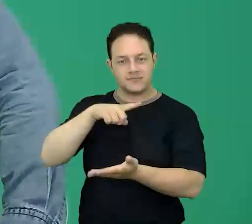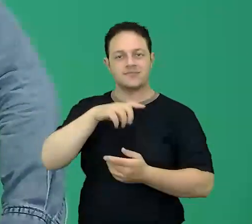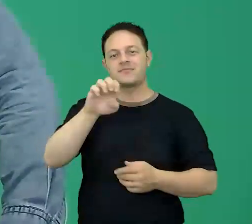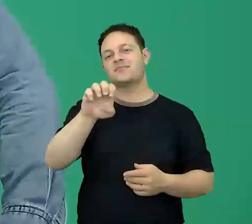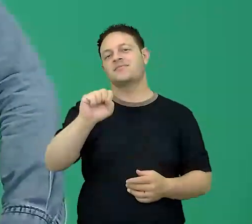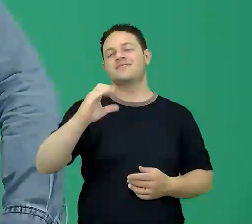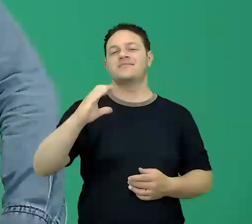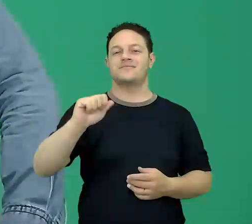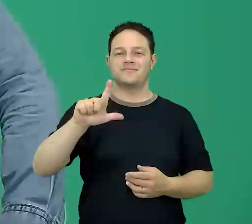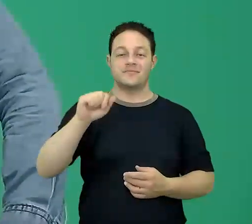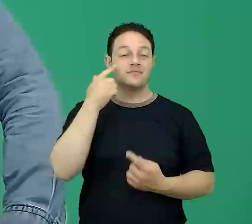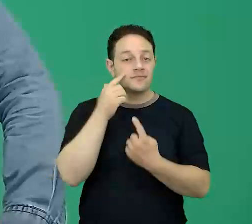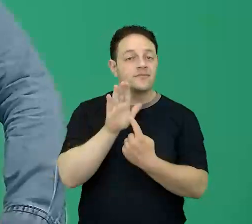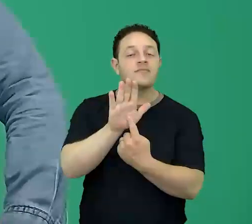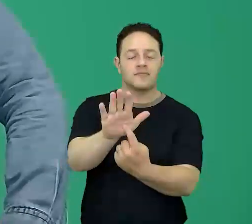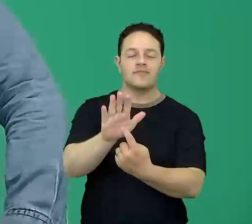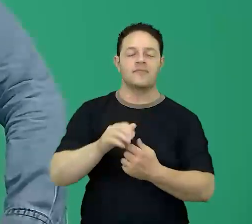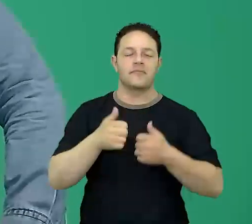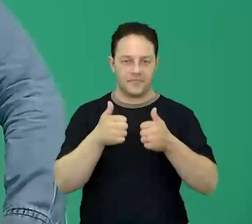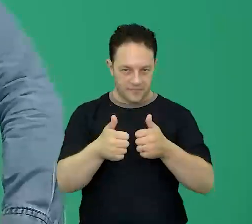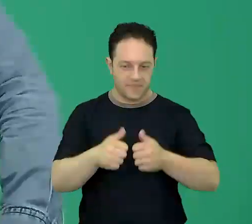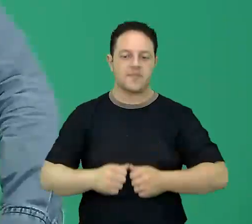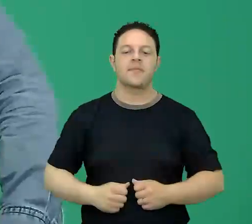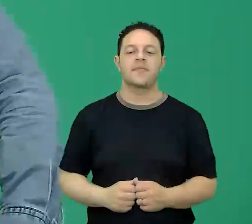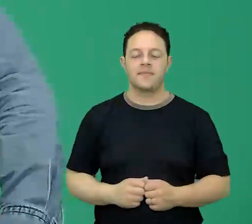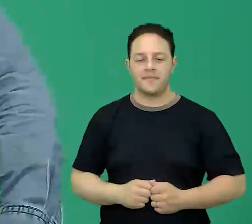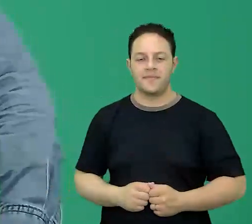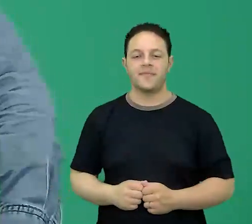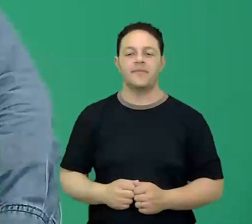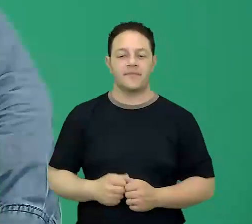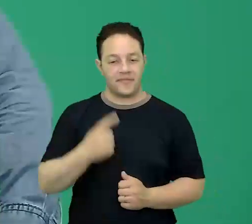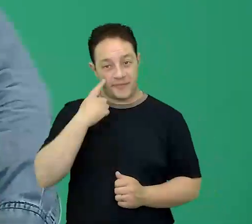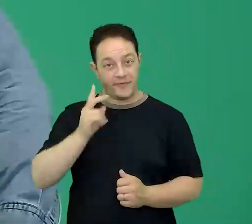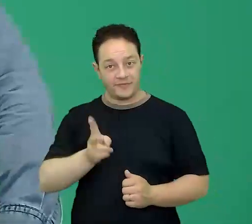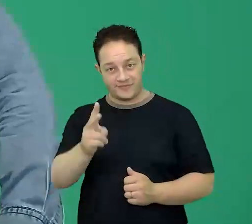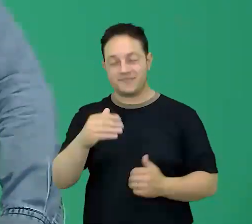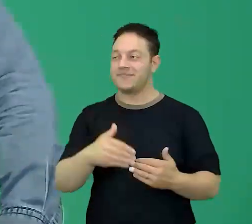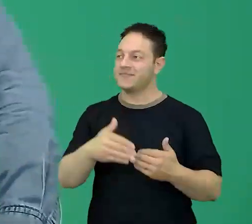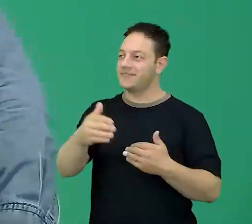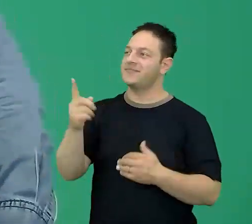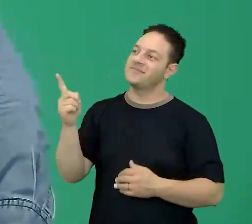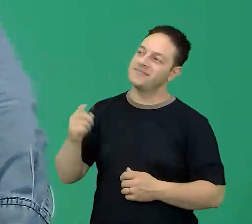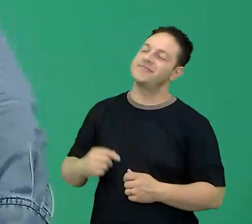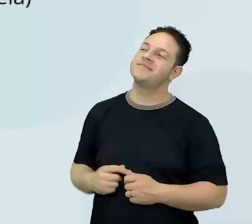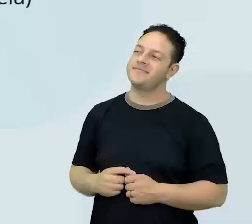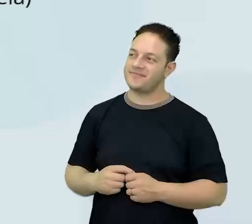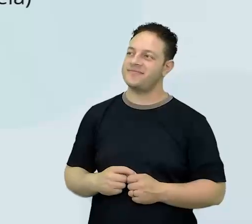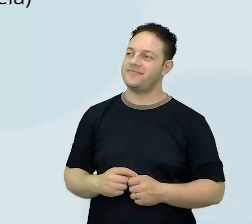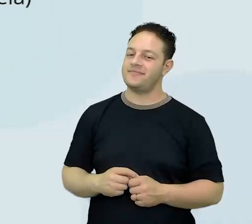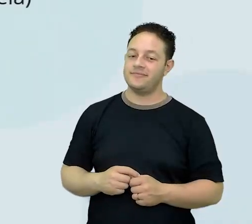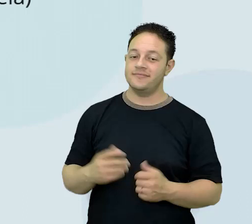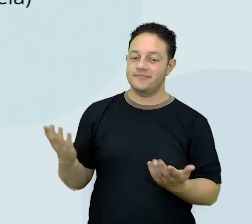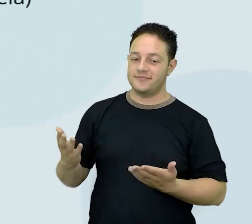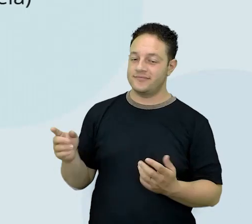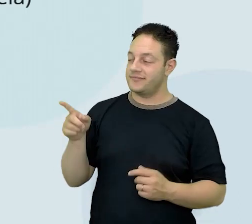tabelas, essas escalas que mostram essa redução, beleza? Vamos avançar mais uma vez para a nossa tela, bora